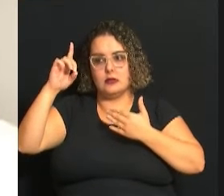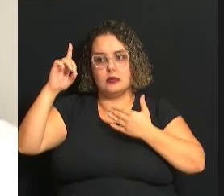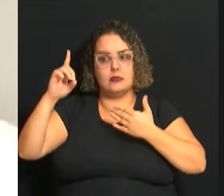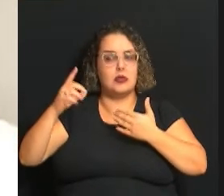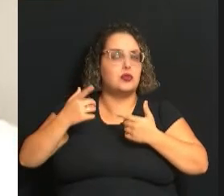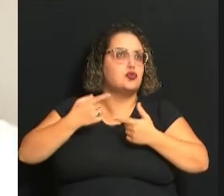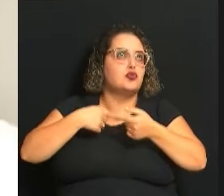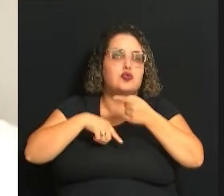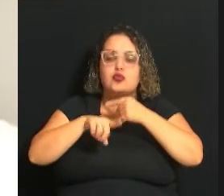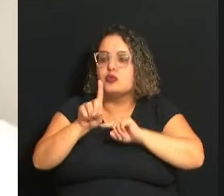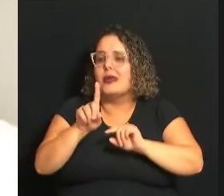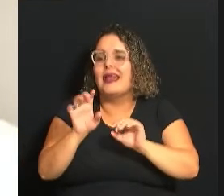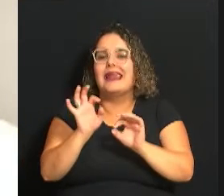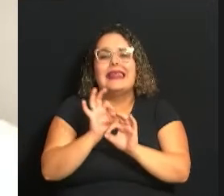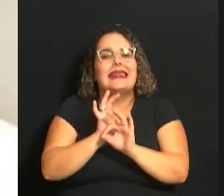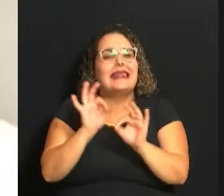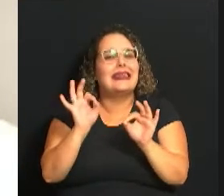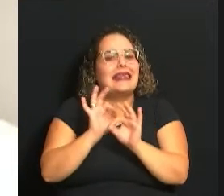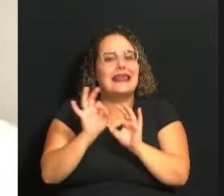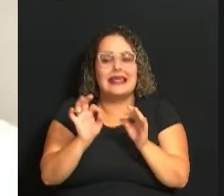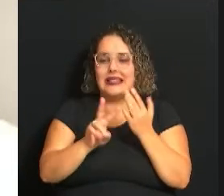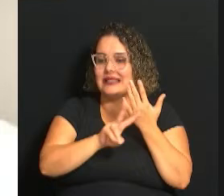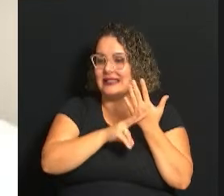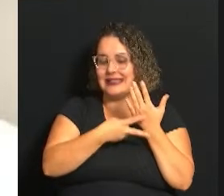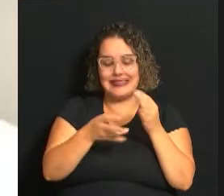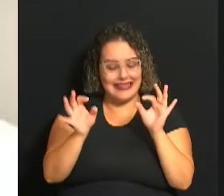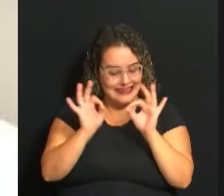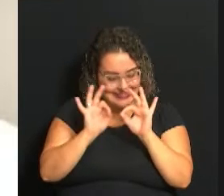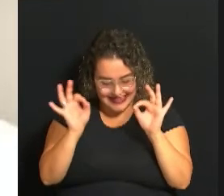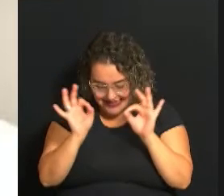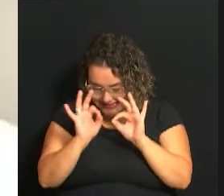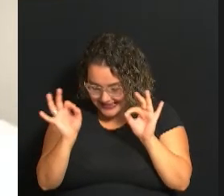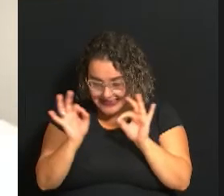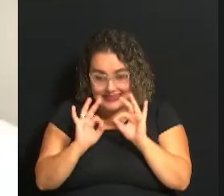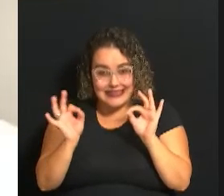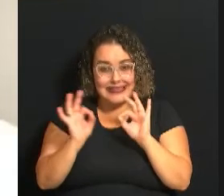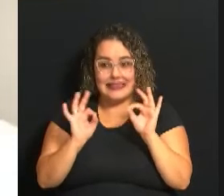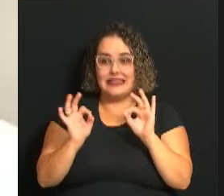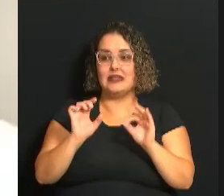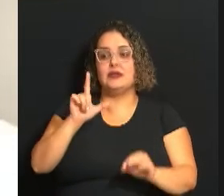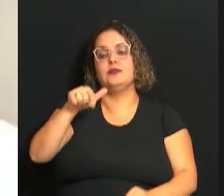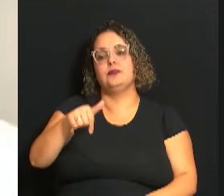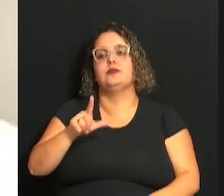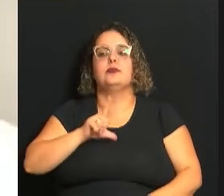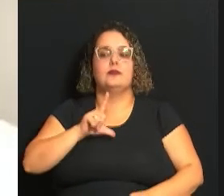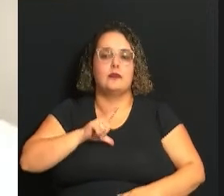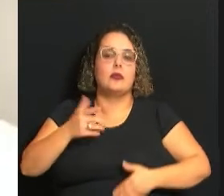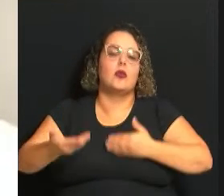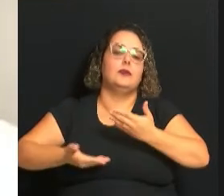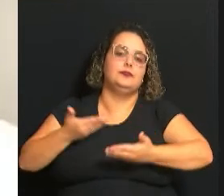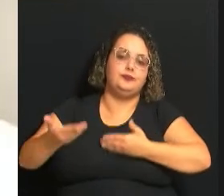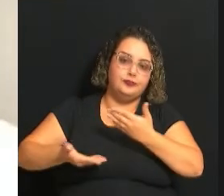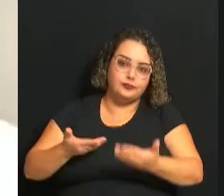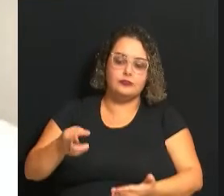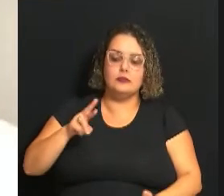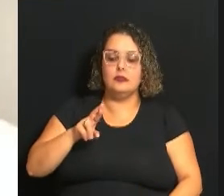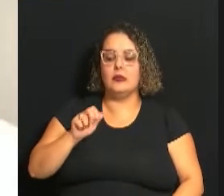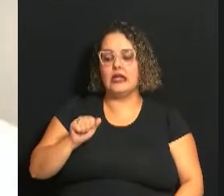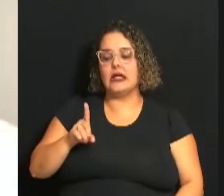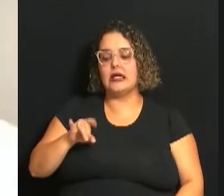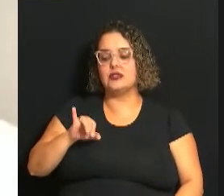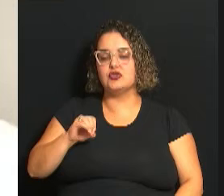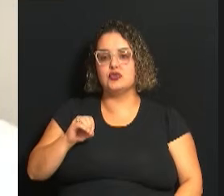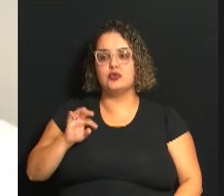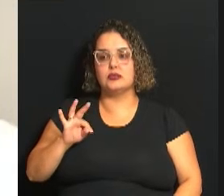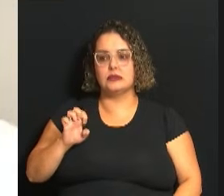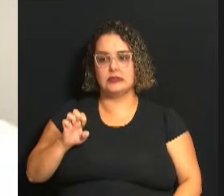Hoje eu não tenho nenhuma sequela, nenhuma. Depois disso eu fiz um tratamento de radioterapia,